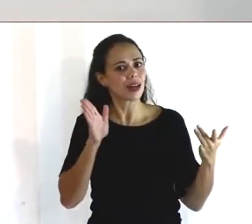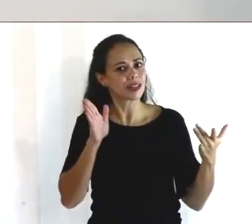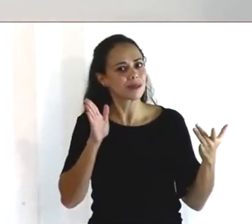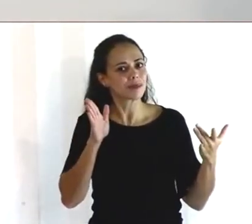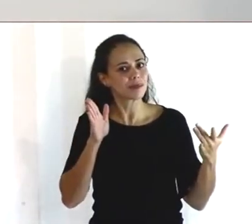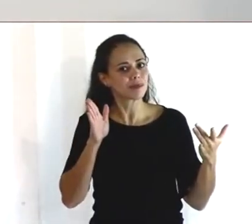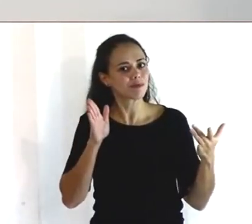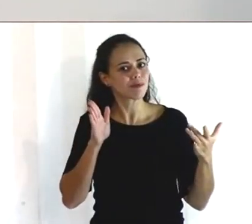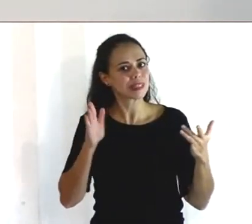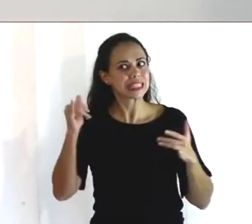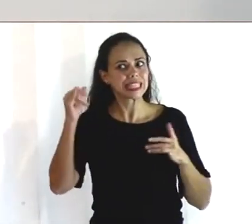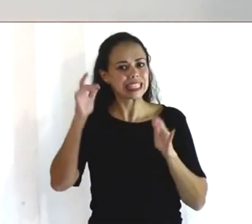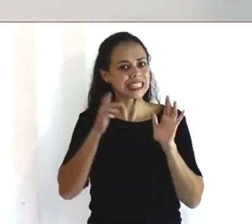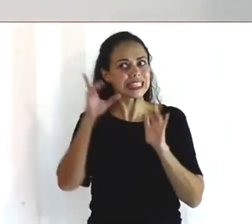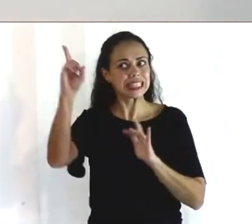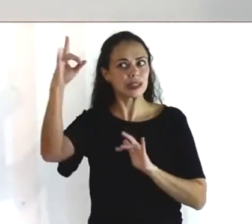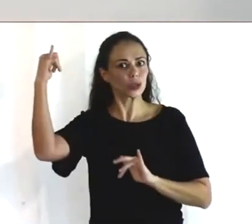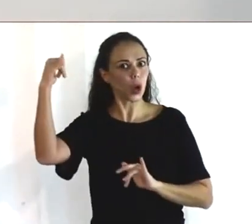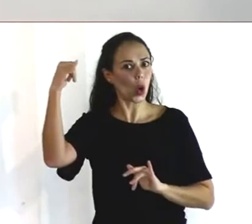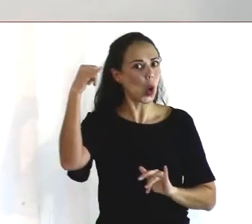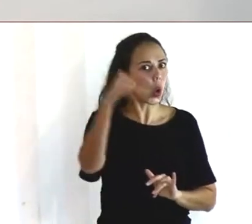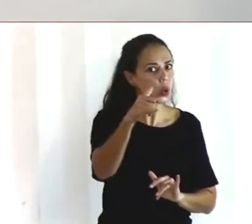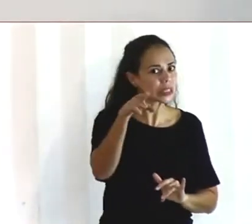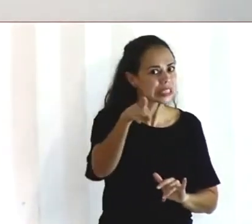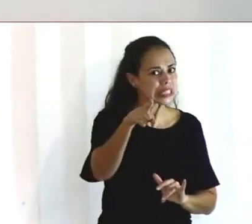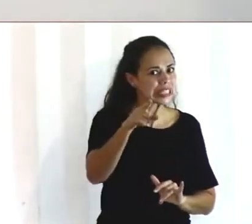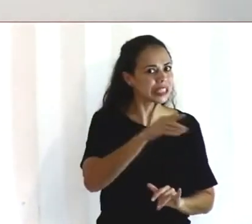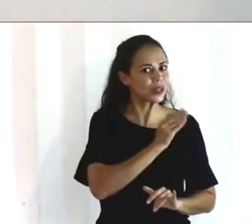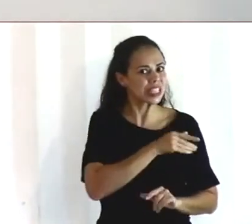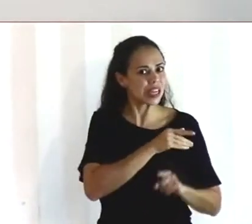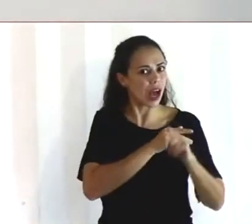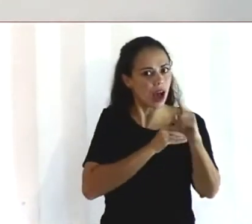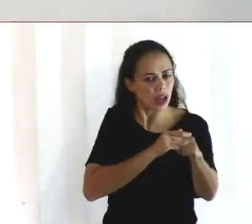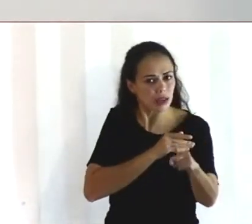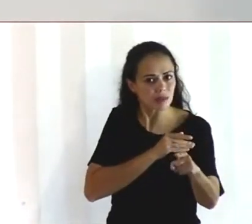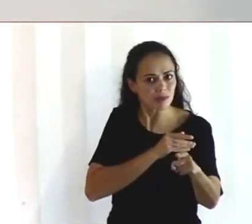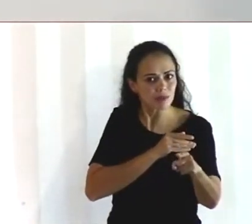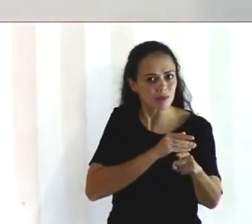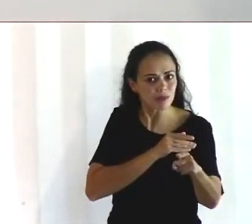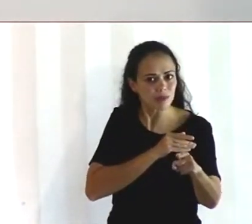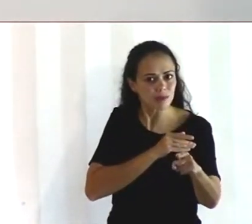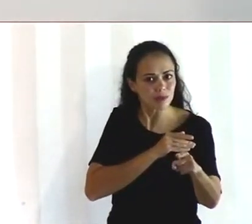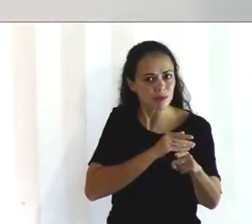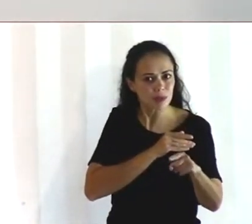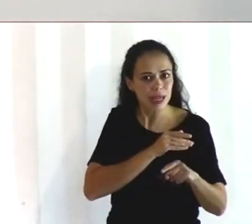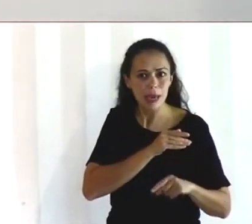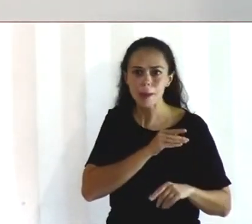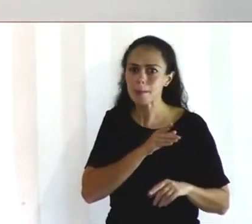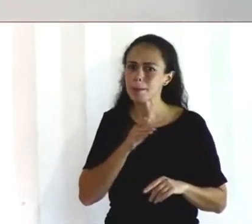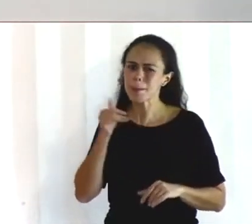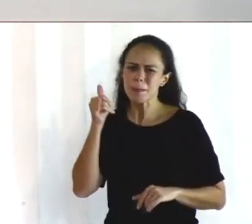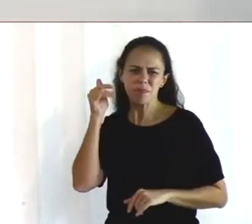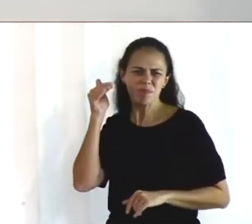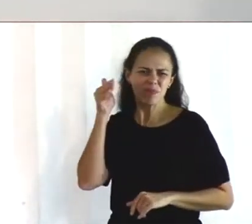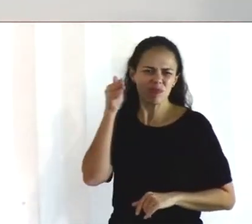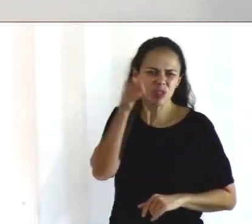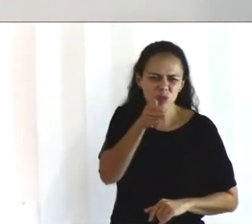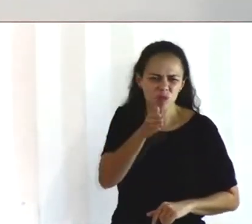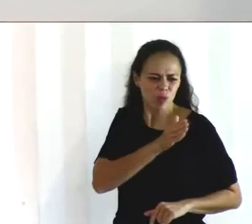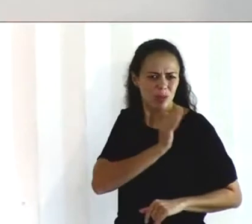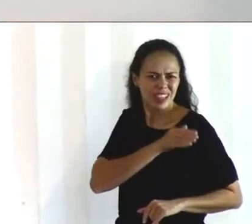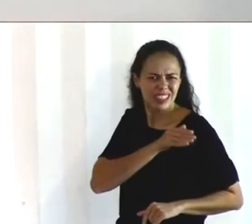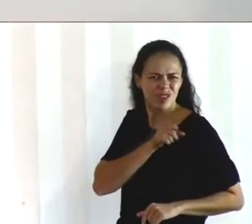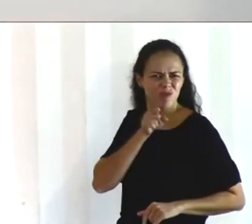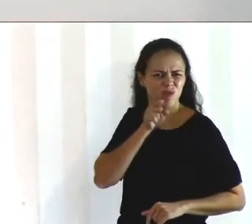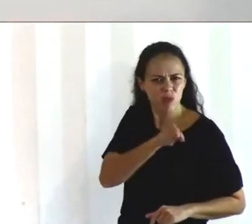coração para tratar as nossas enfermidades. Lembra da letra da canção, não há um sequer, todos